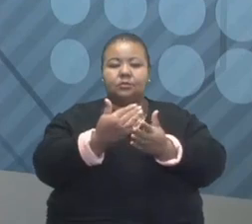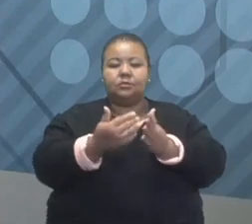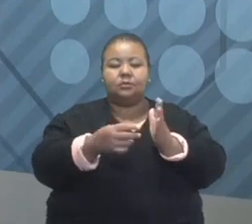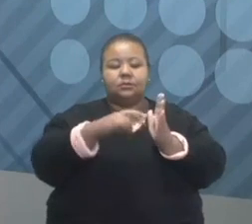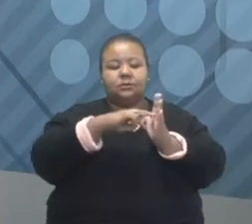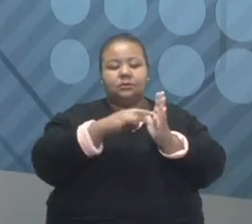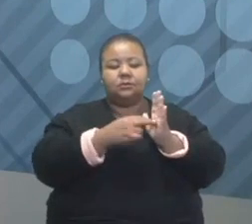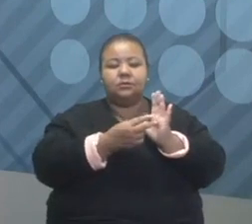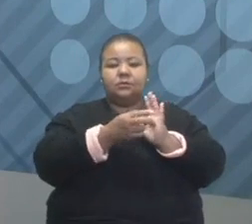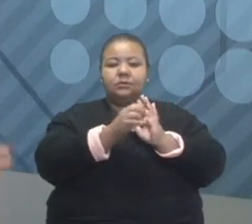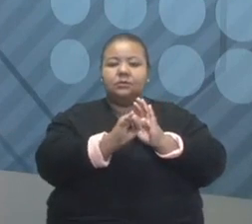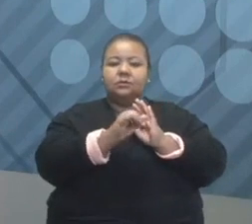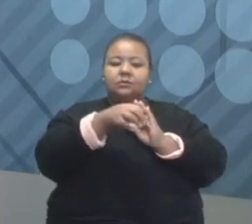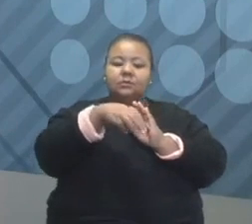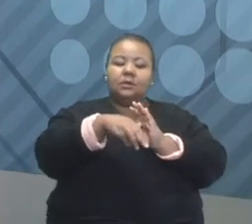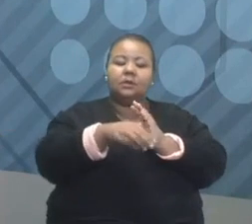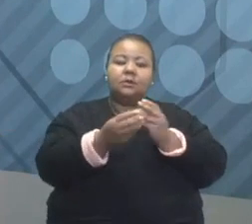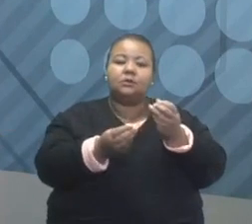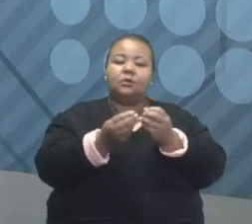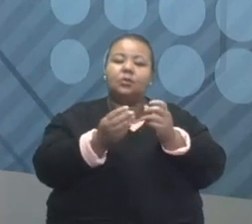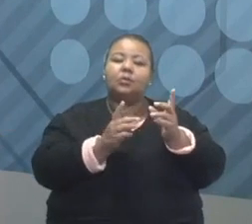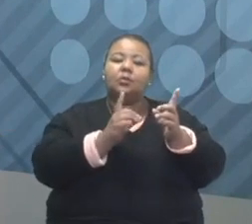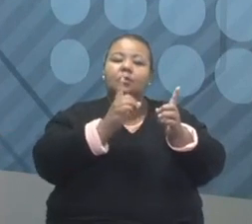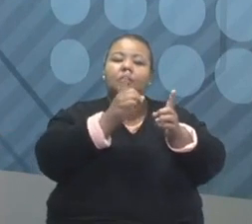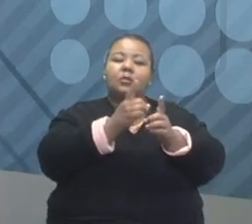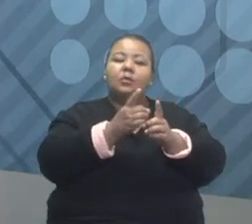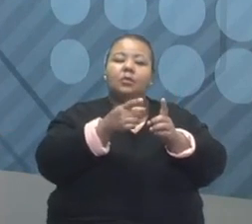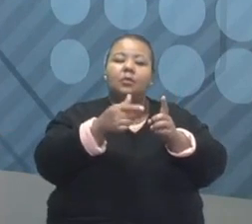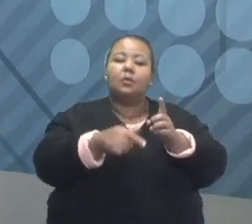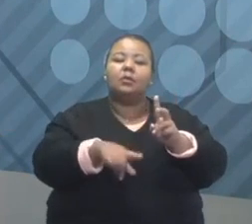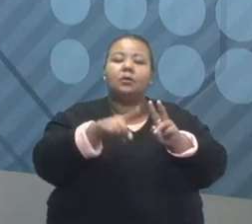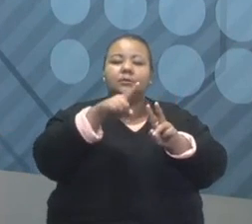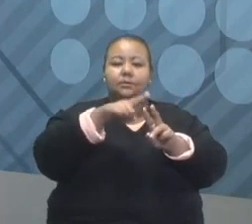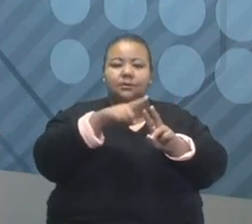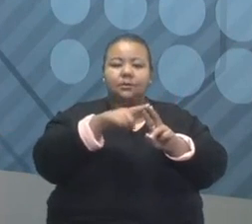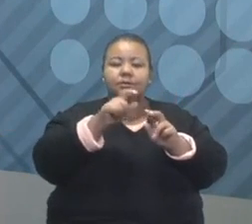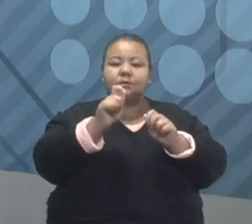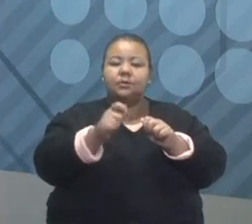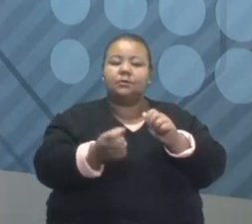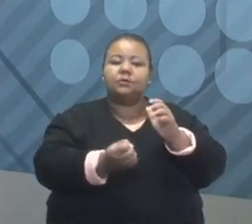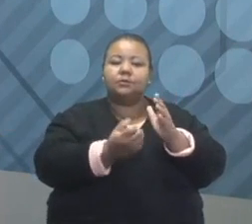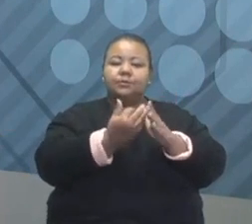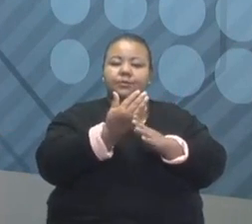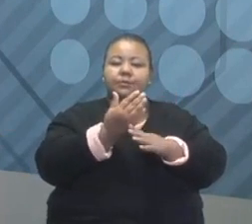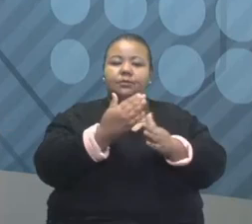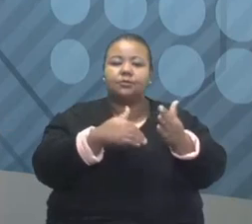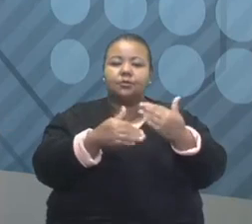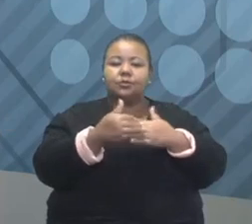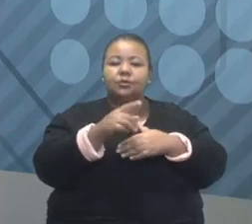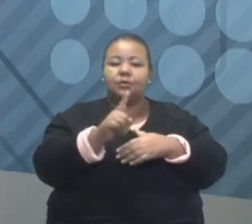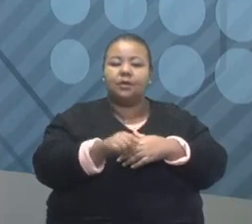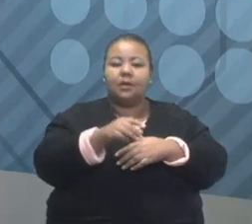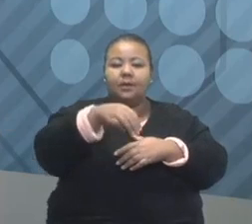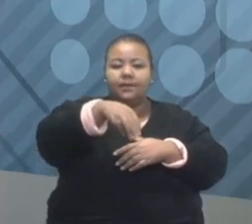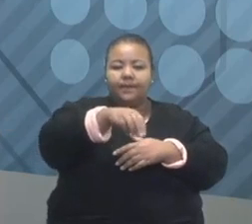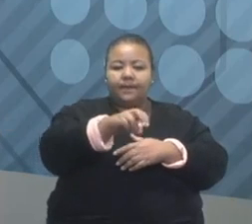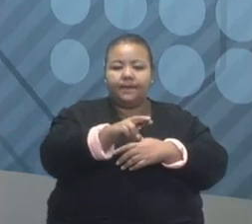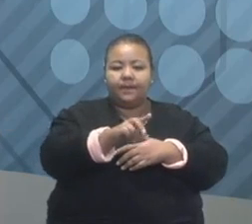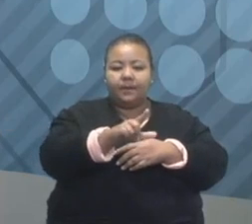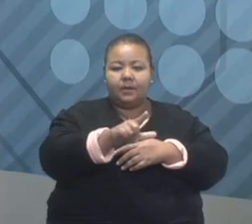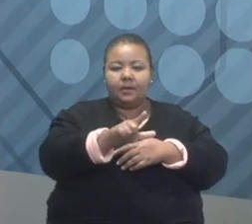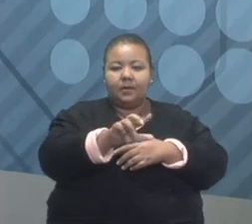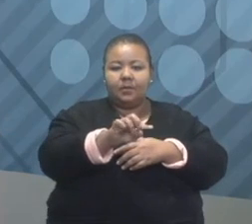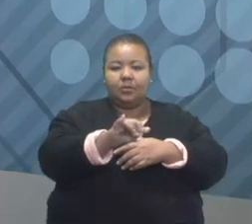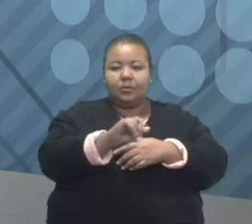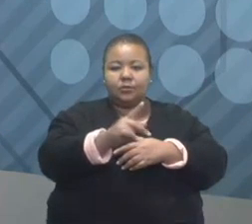uma imagem, como a gente encontra essa imagem e também quais são os vetores que podem gerar. Então, todo vetor que é múltiplo dos vetores apresentados